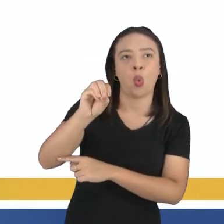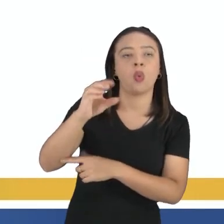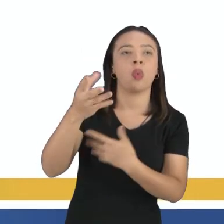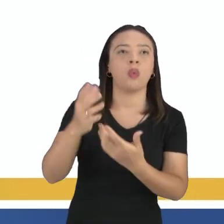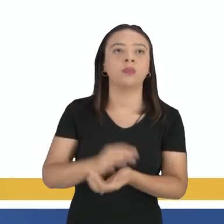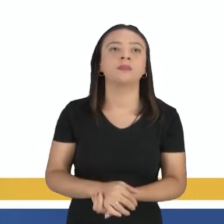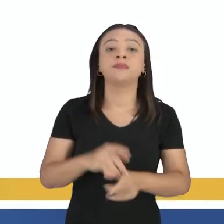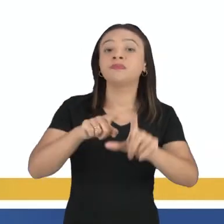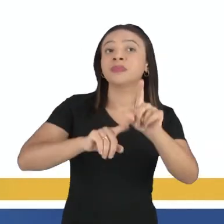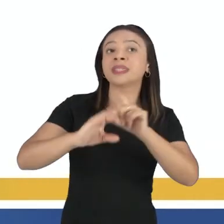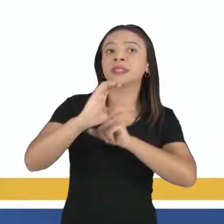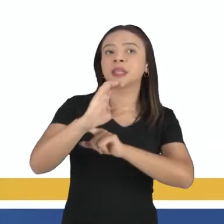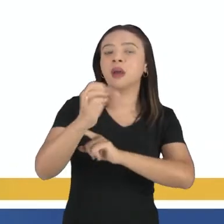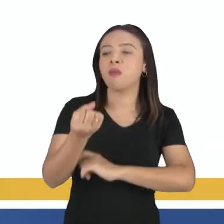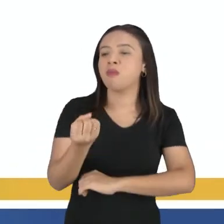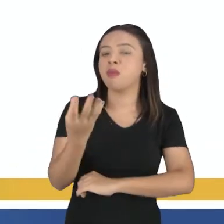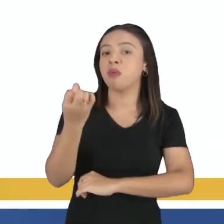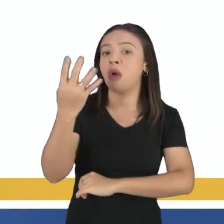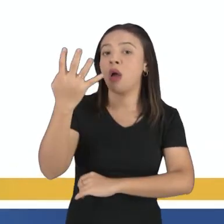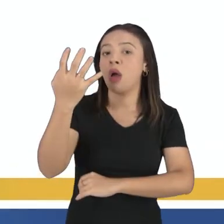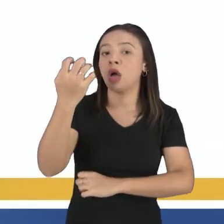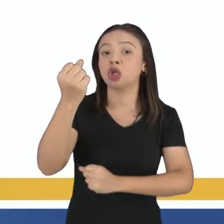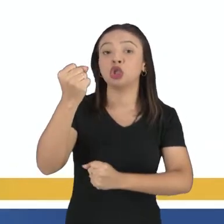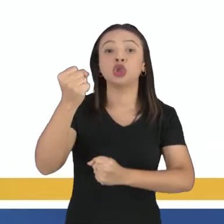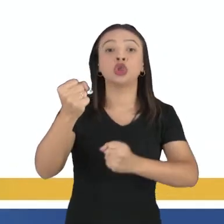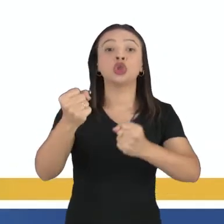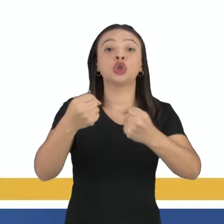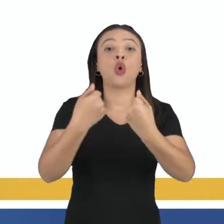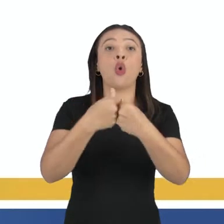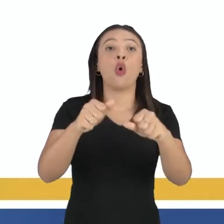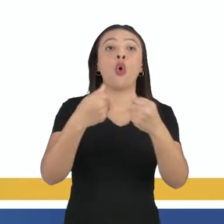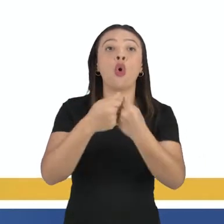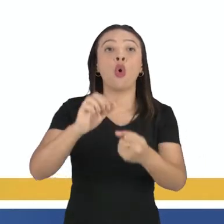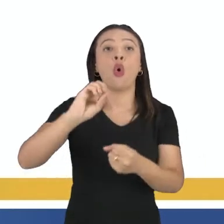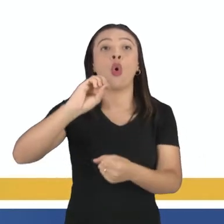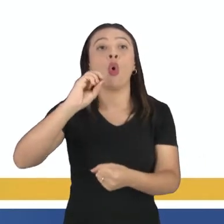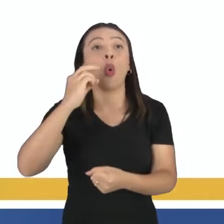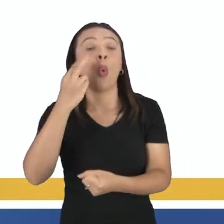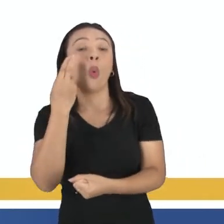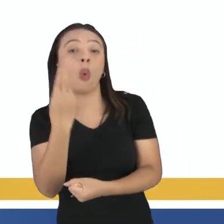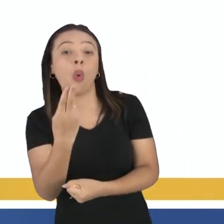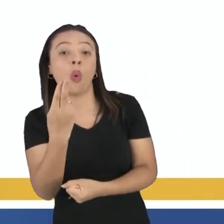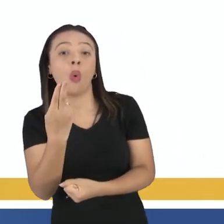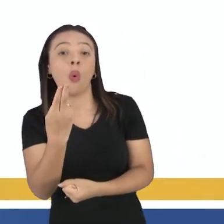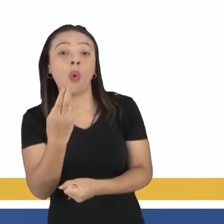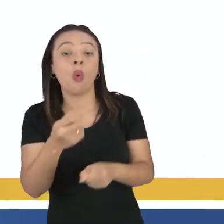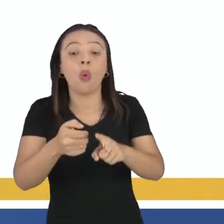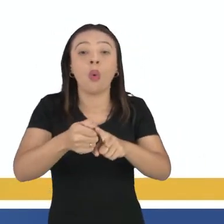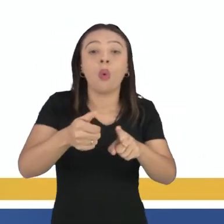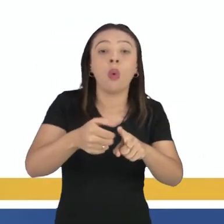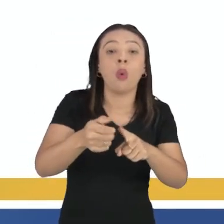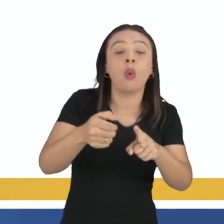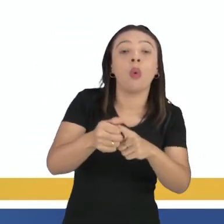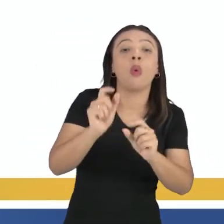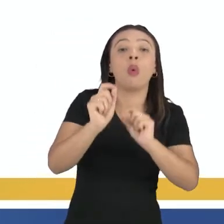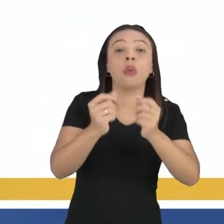Que mais? Viajarei de ônibus ou alugarei um carro? Oração coordenada